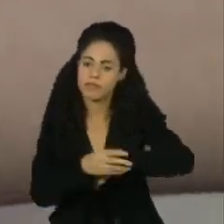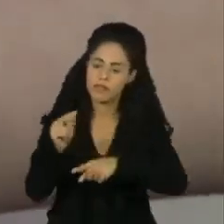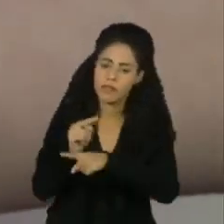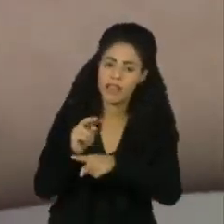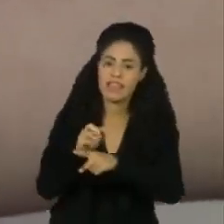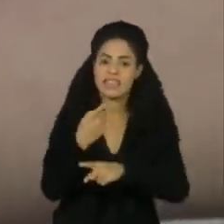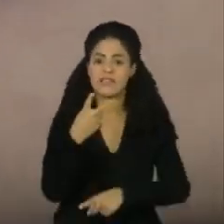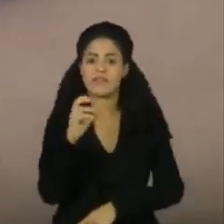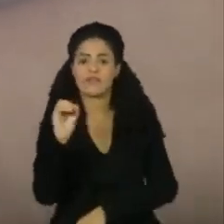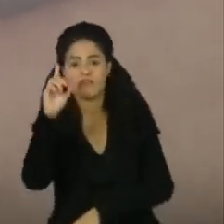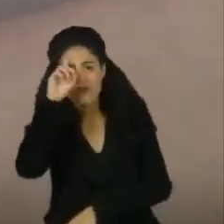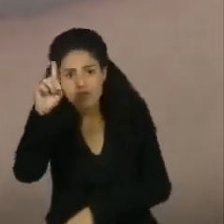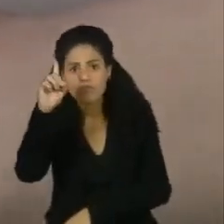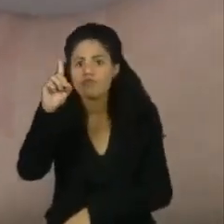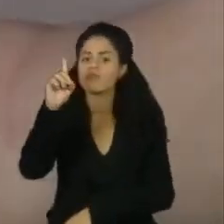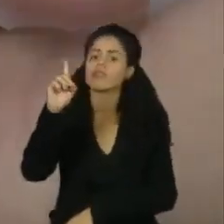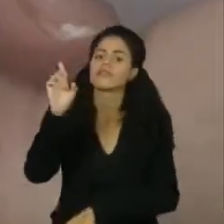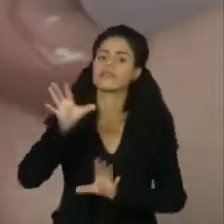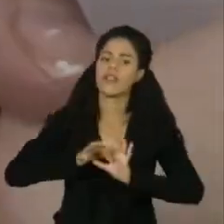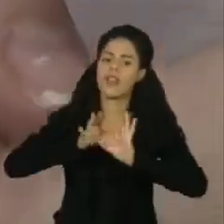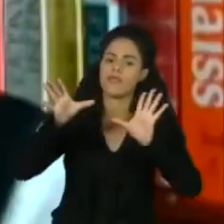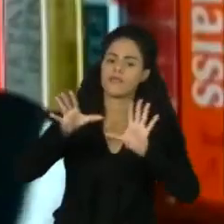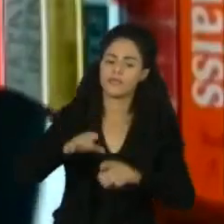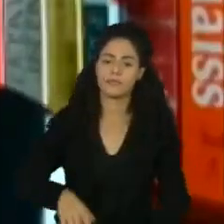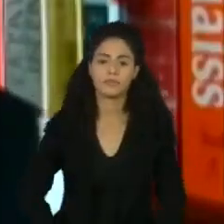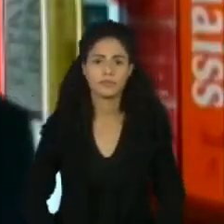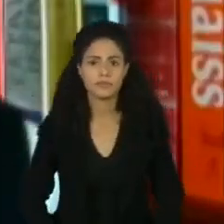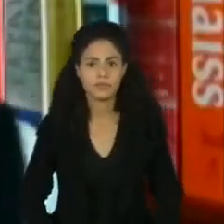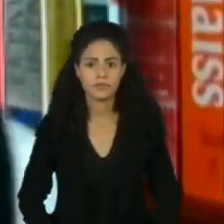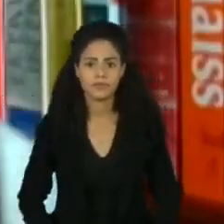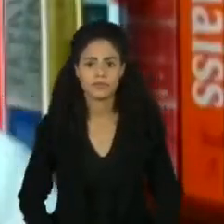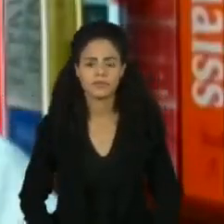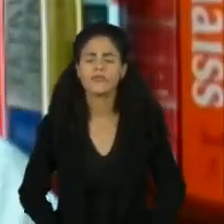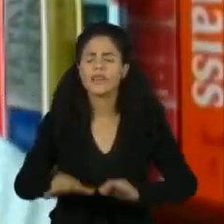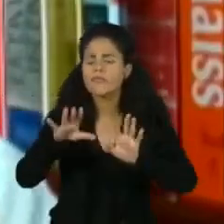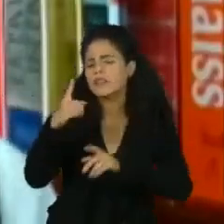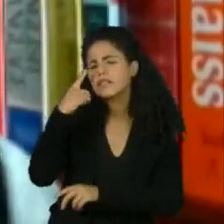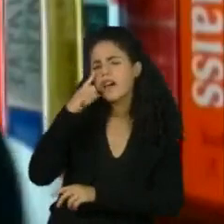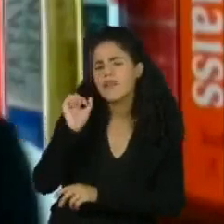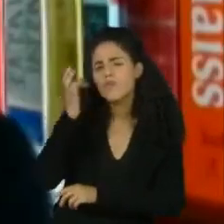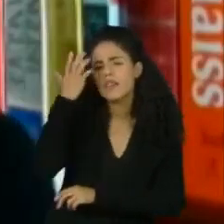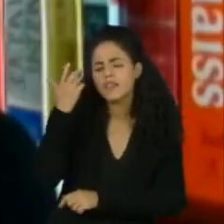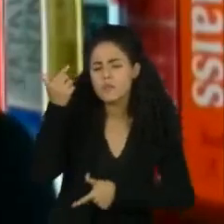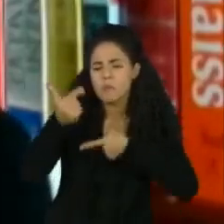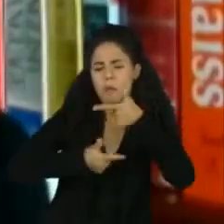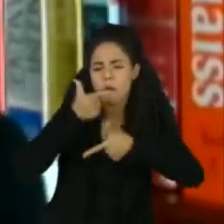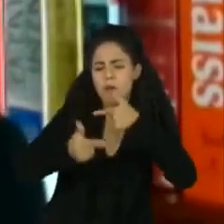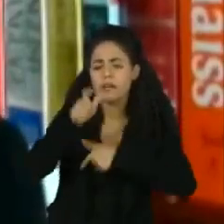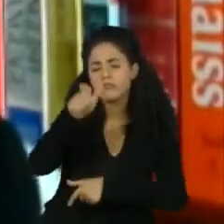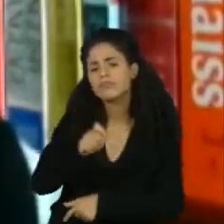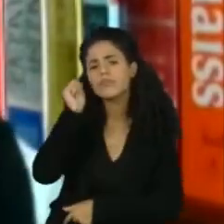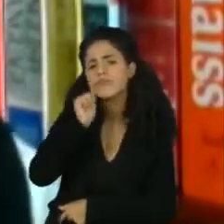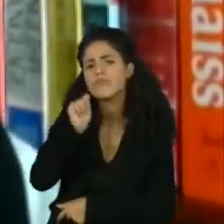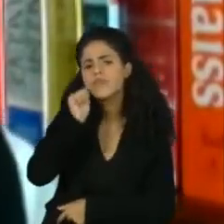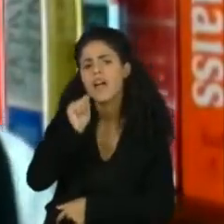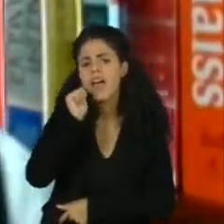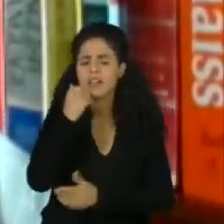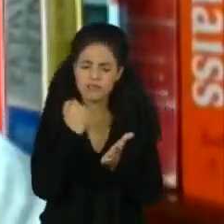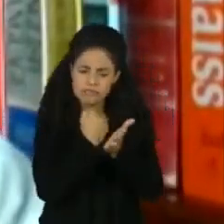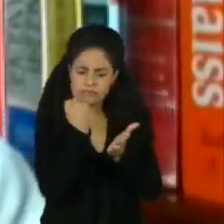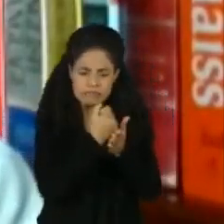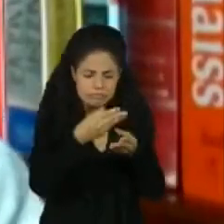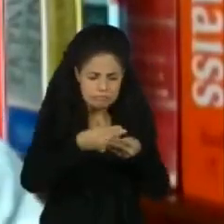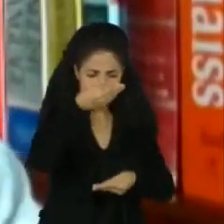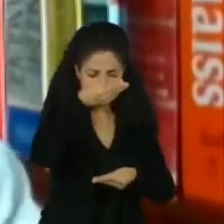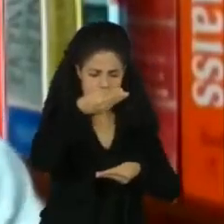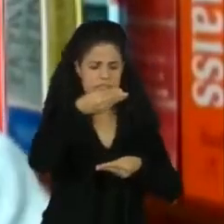Vale a partir de quando a guarda é autorizada pelo juiz. O ponto é que muitas trabalhadoras empregadas não têm esse registro. Muitas